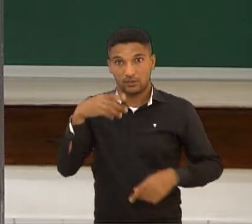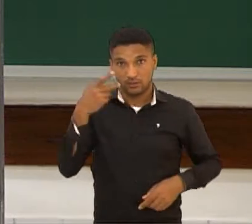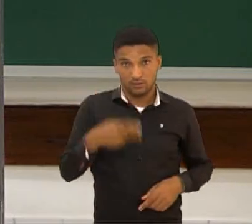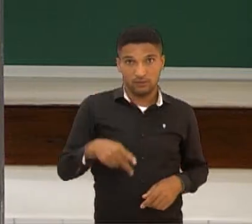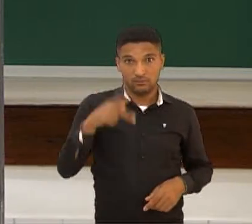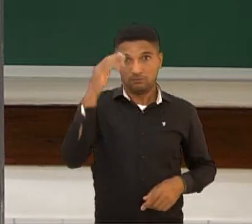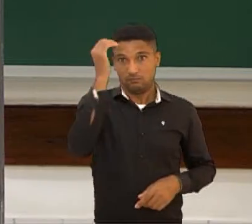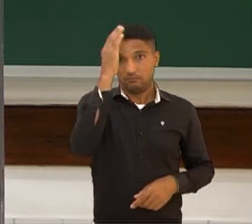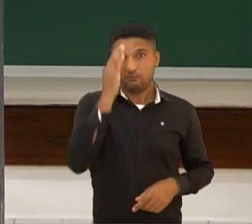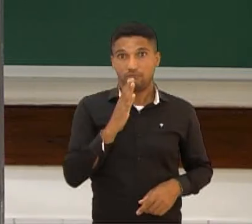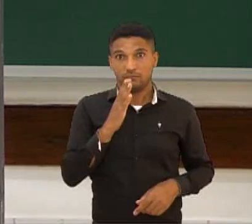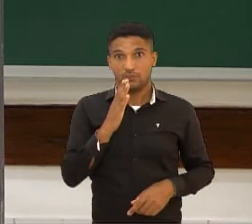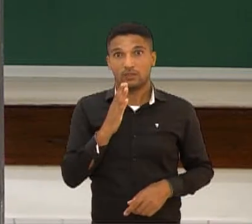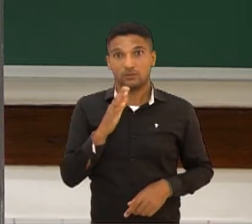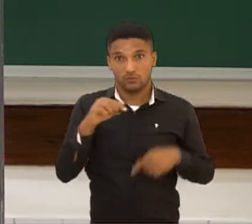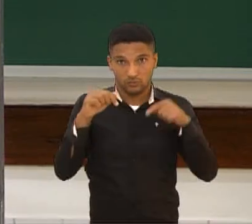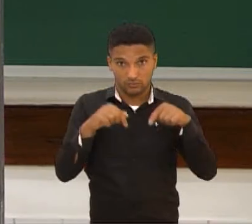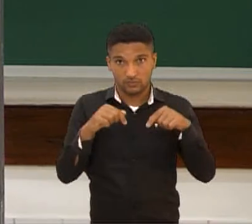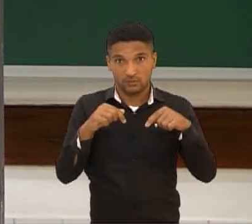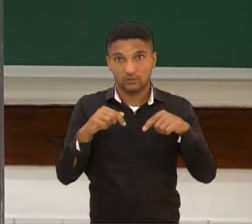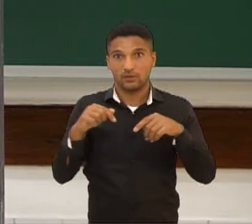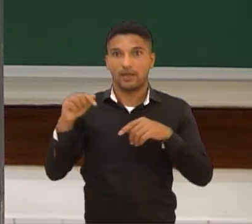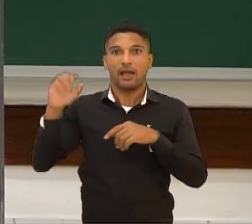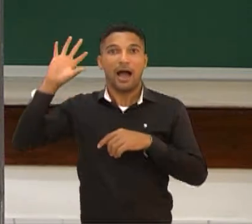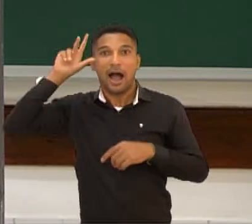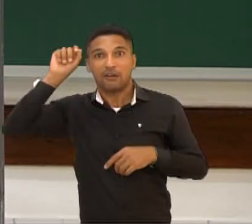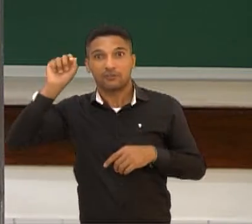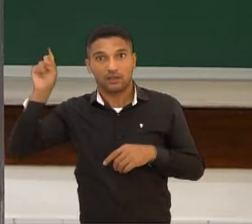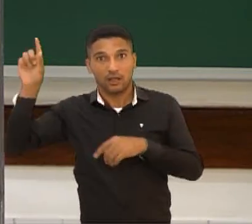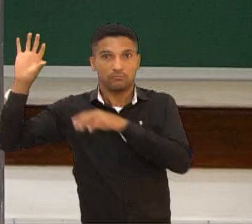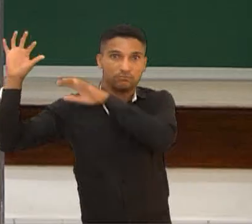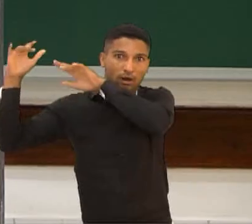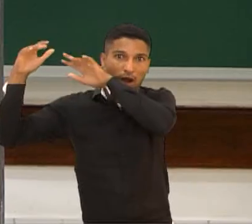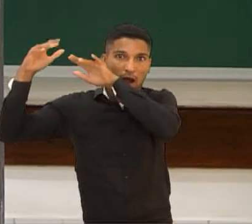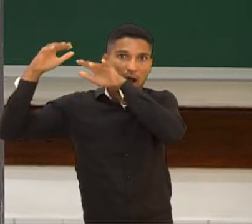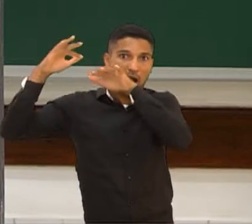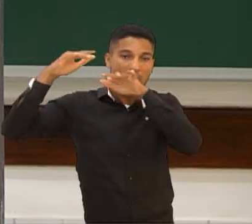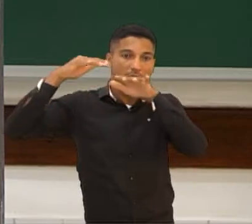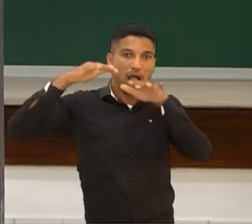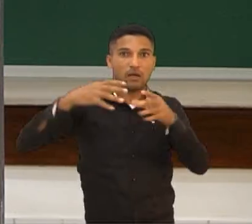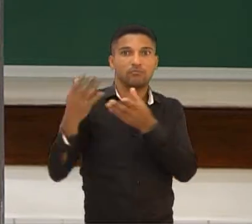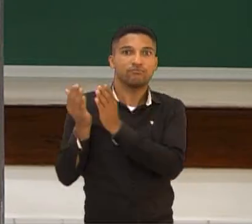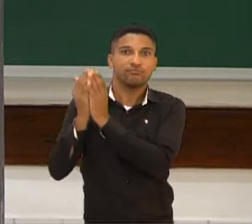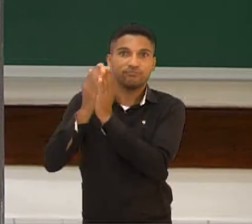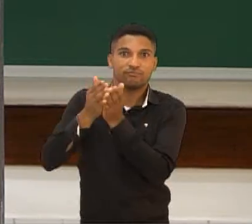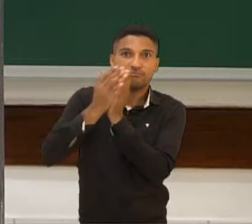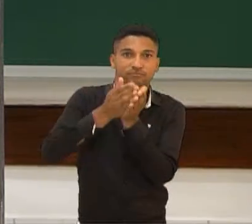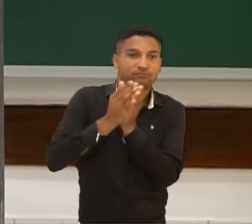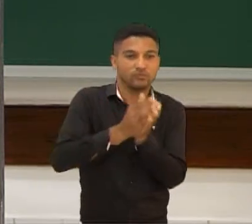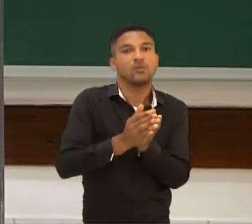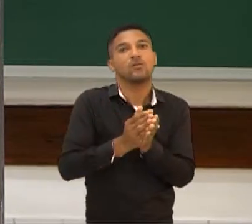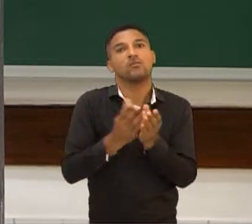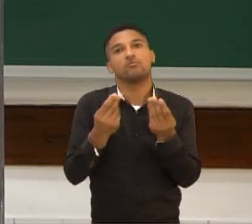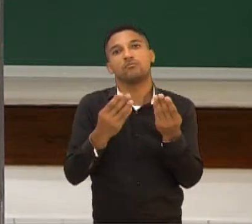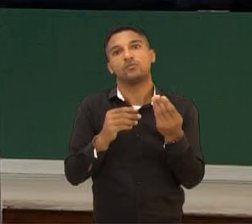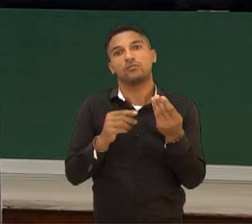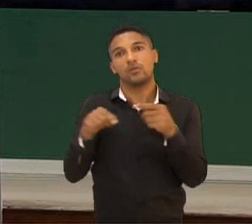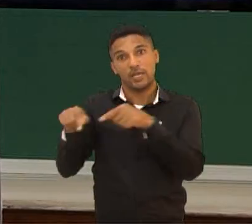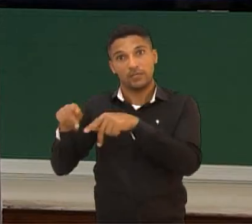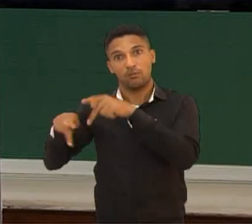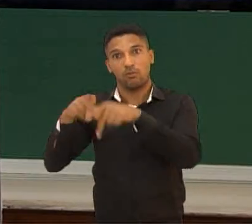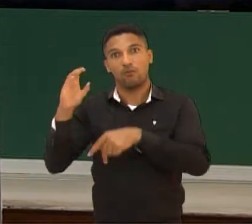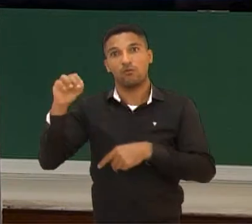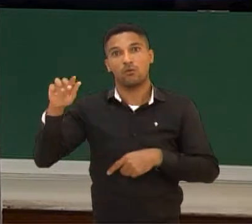vir milhares de escravizados africanos que vão viver aqui no nosso país, muitos deles vão ser